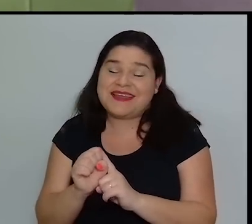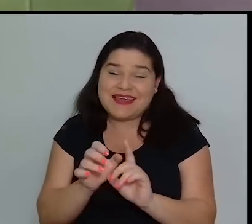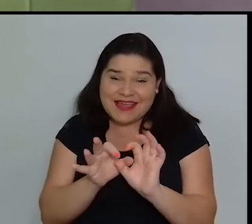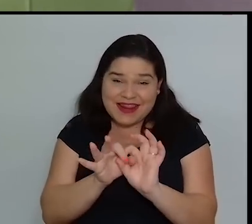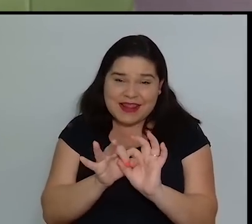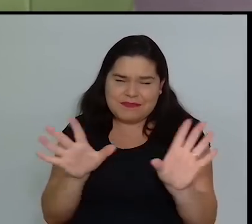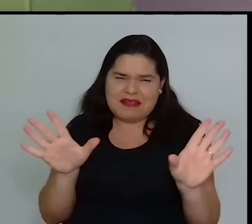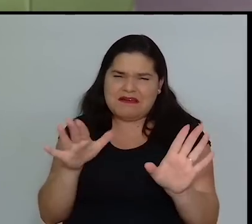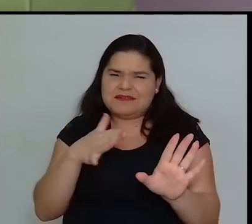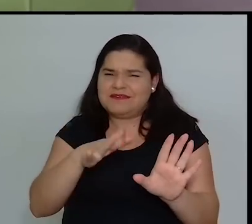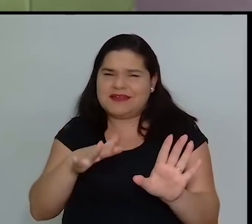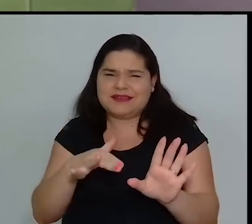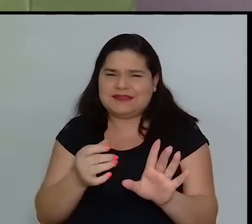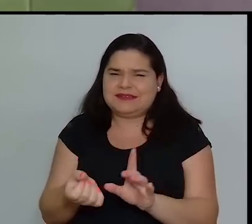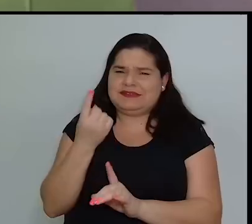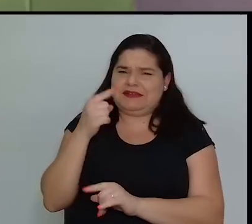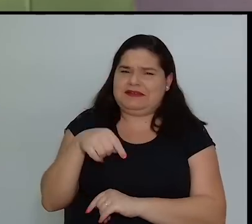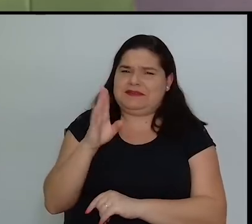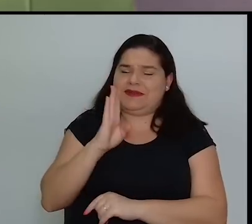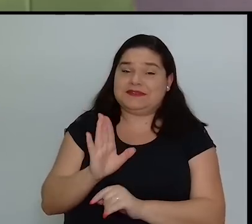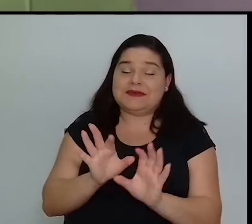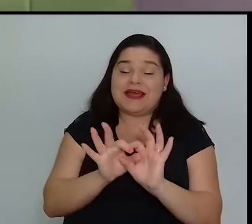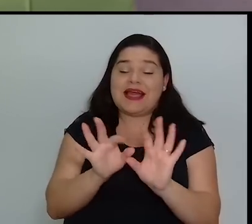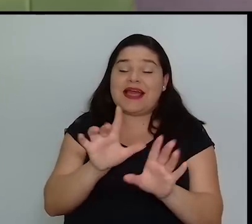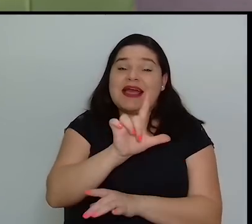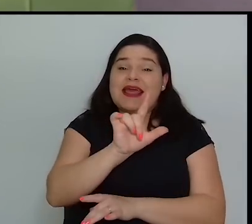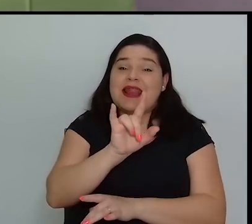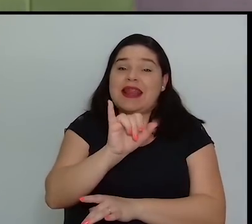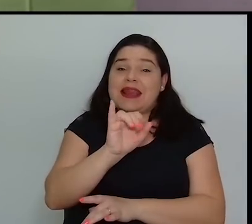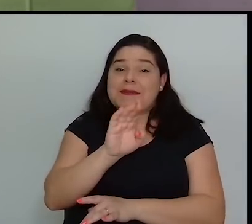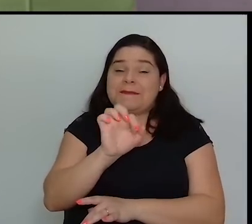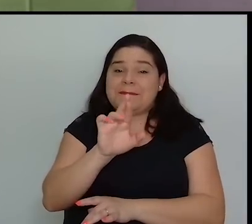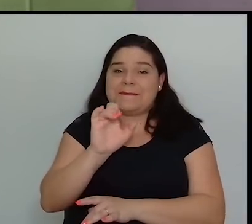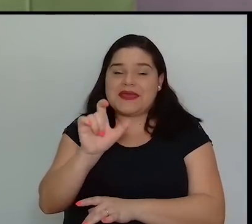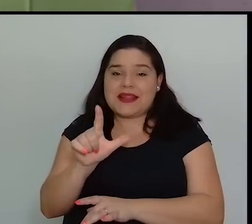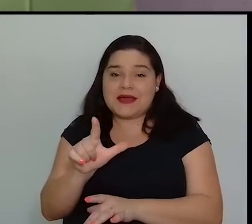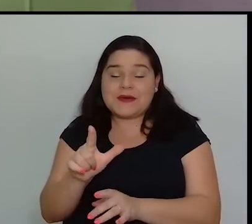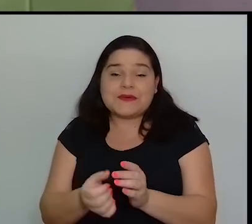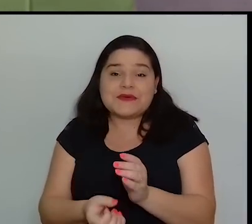não esse liberalismo estranho no Brasil os liberais de verdade inventaram